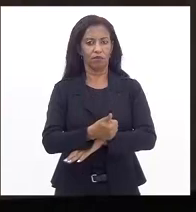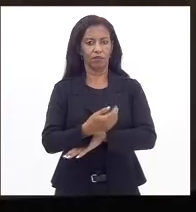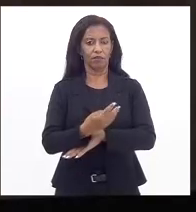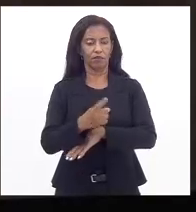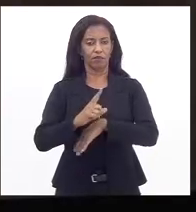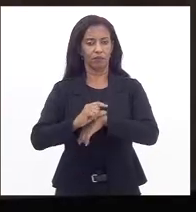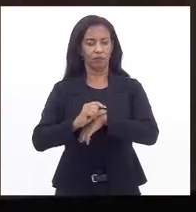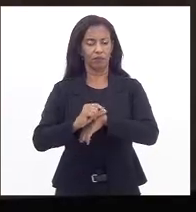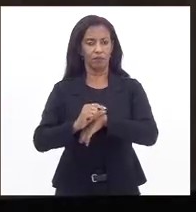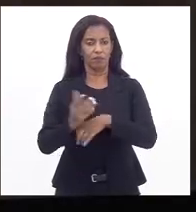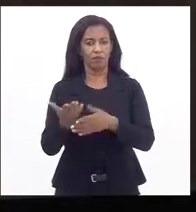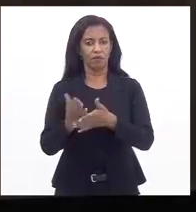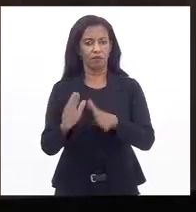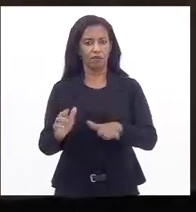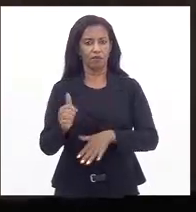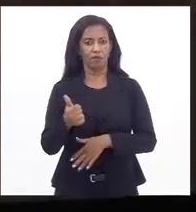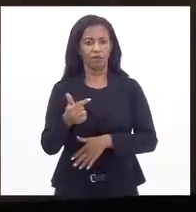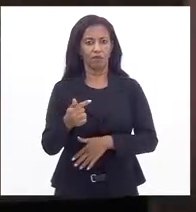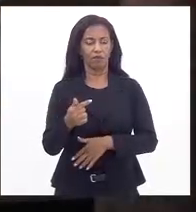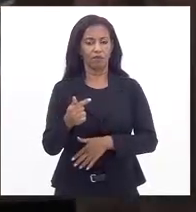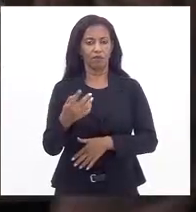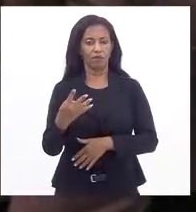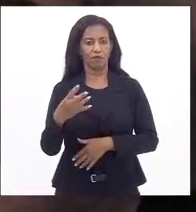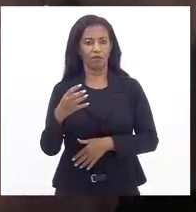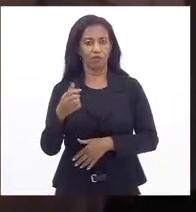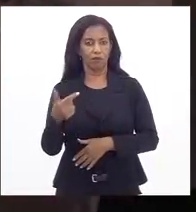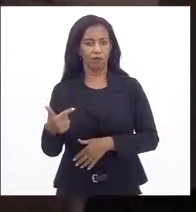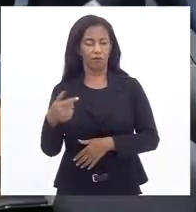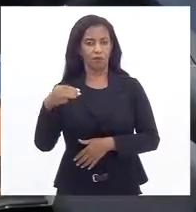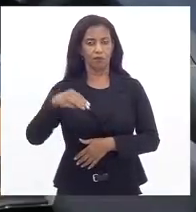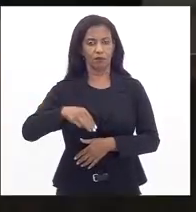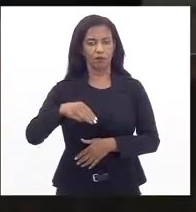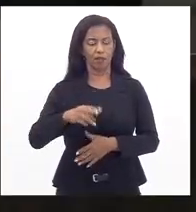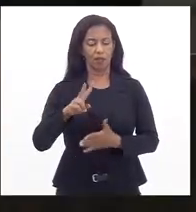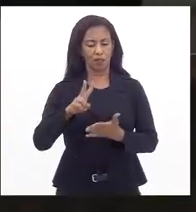14 horas encerrou-se às 17:42